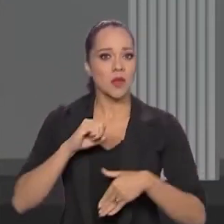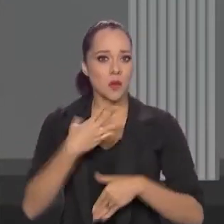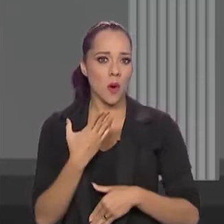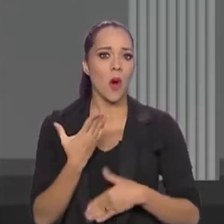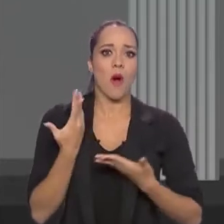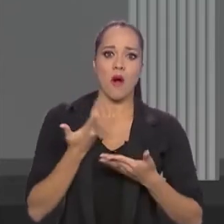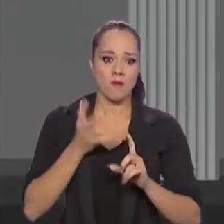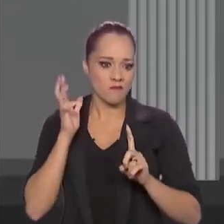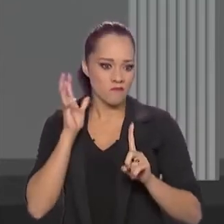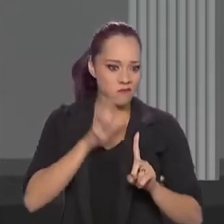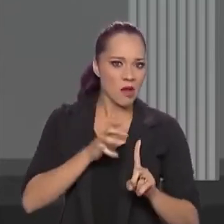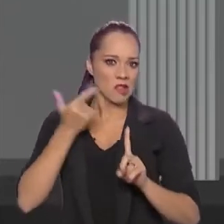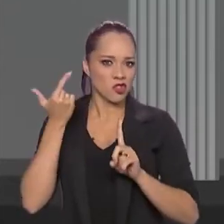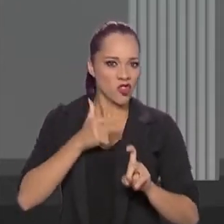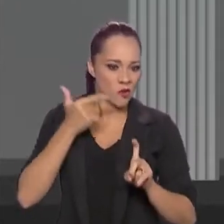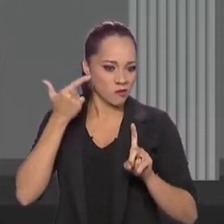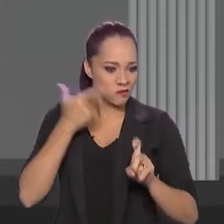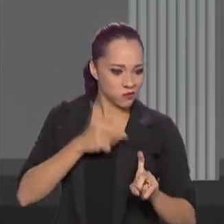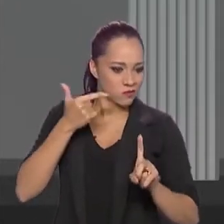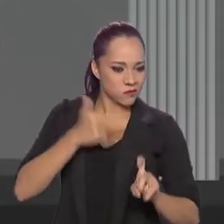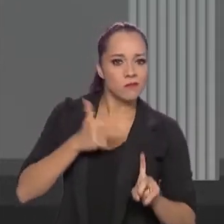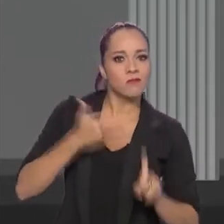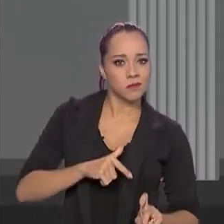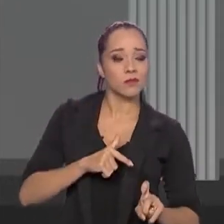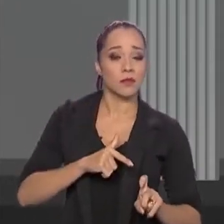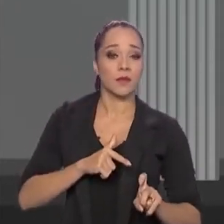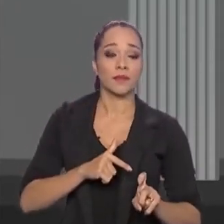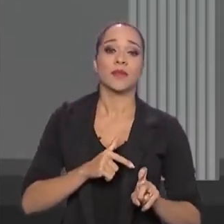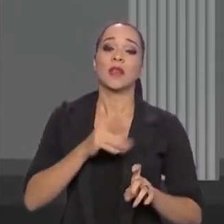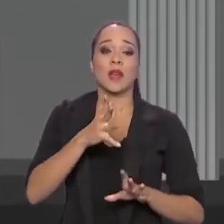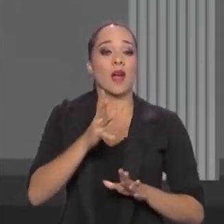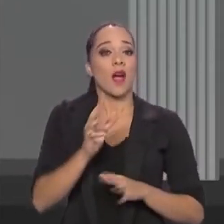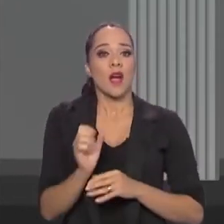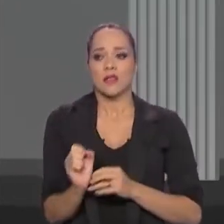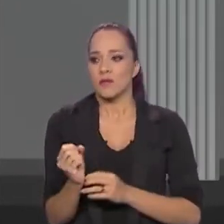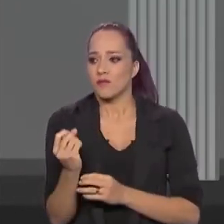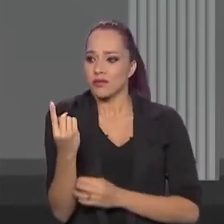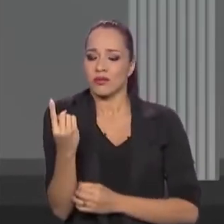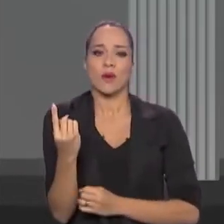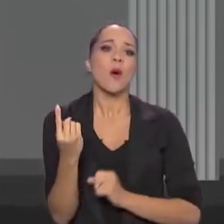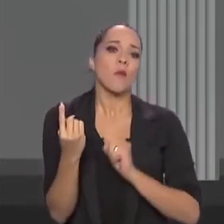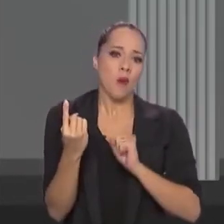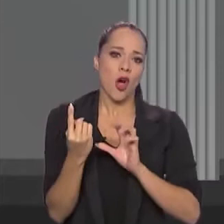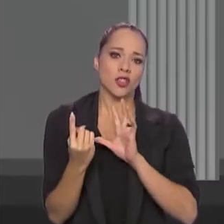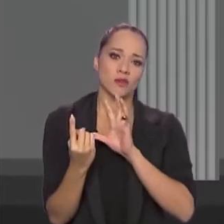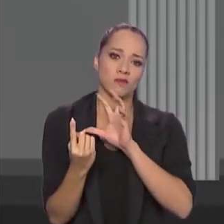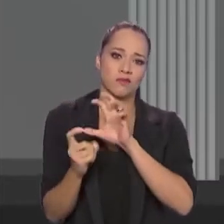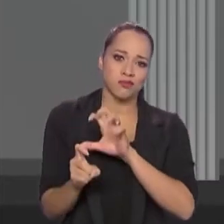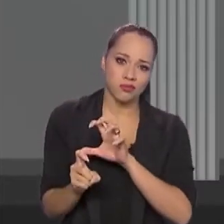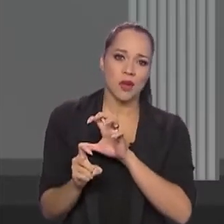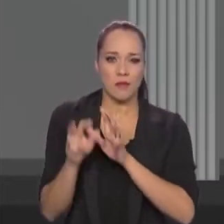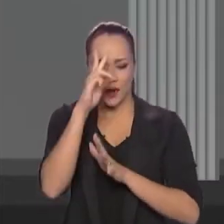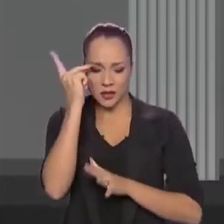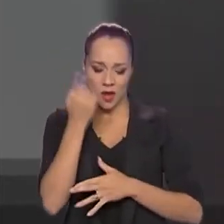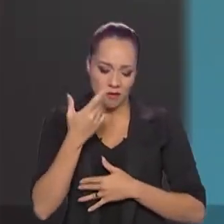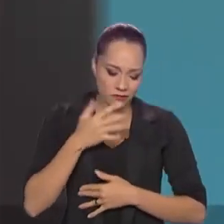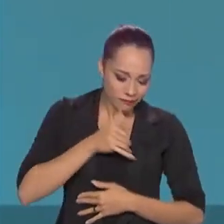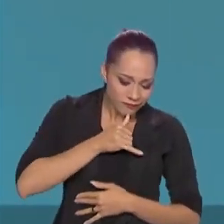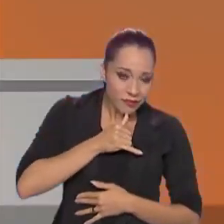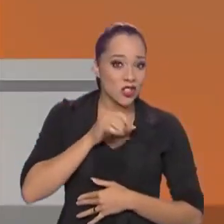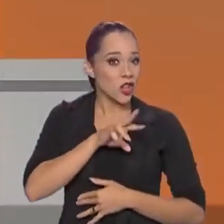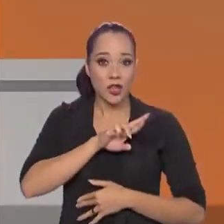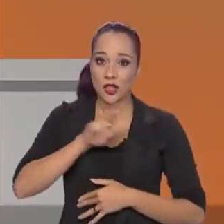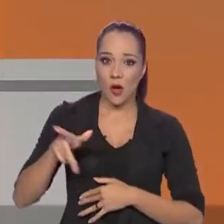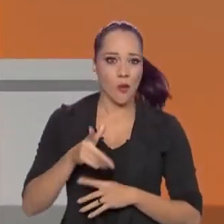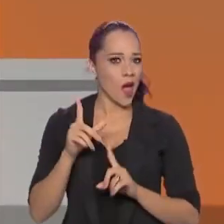atitudes que se repetem de forma prolongada. Um evento isolado pode provocar um dano moral, mas não é